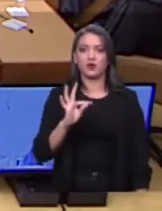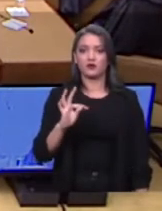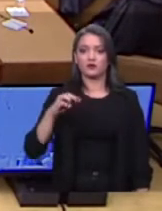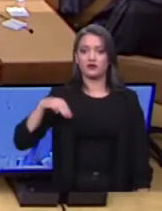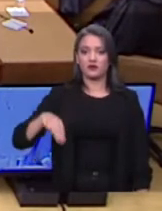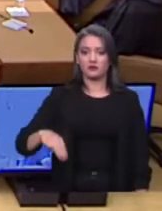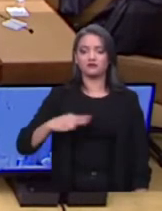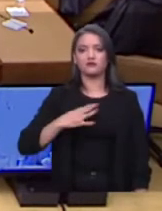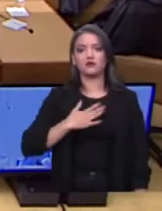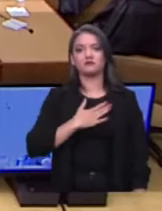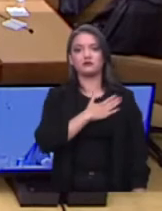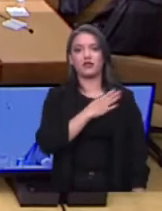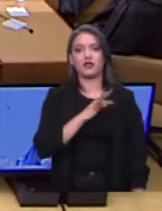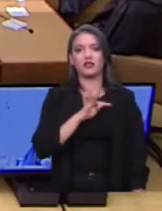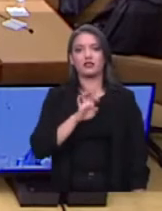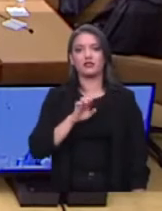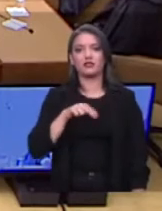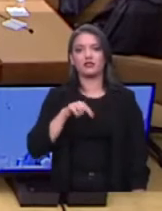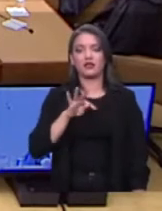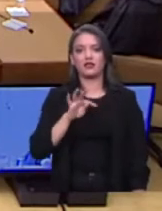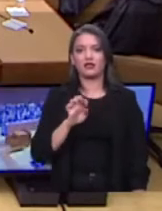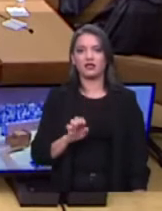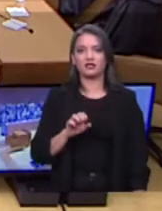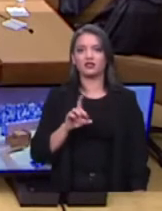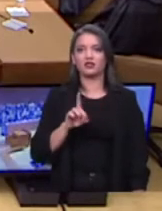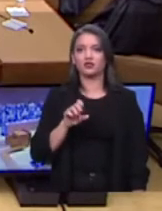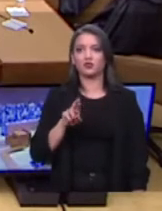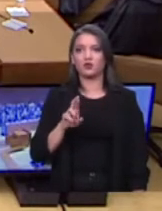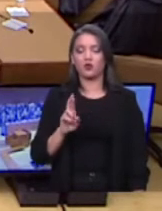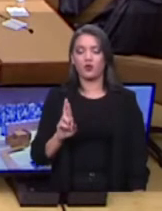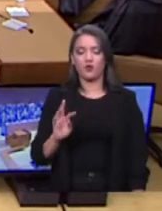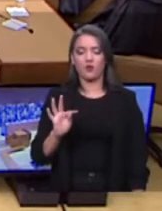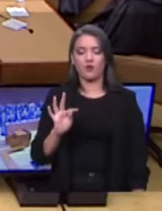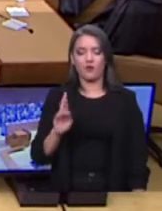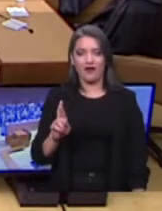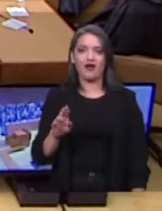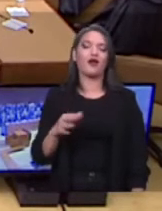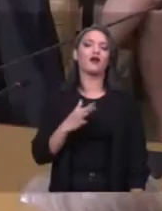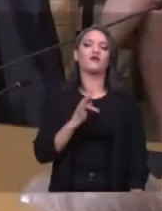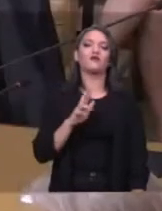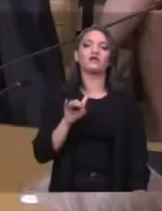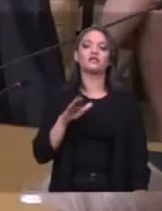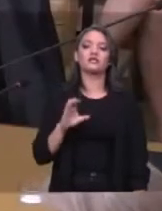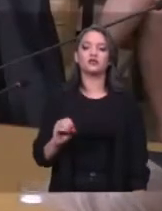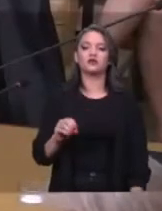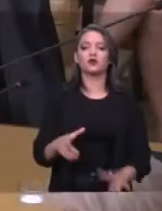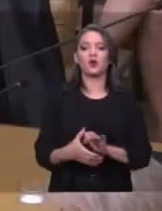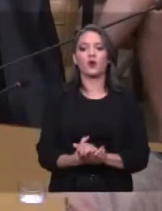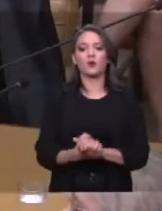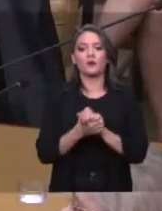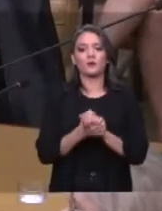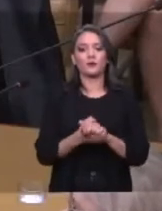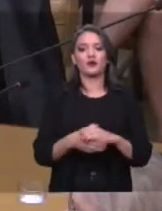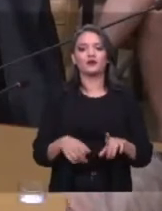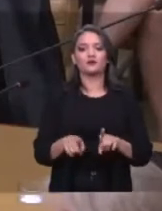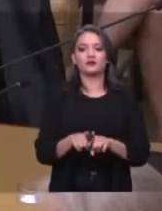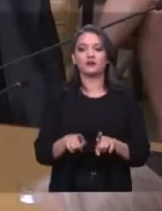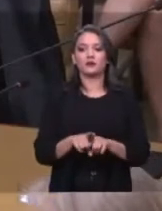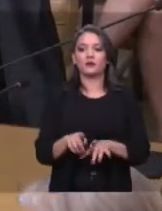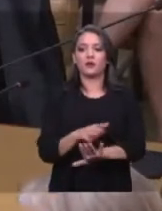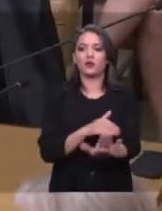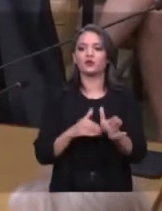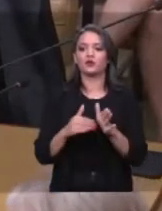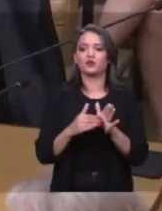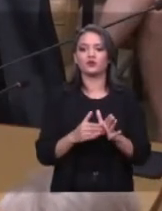Tenente Brigadeiro doar Francisco Camilo na pessoa de quem cumprimento os senhores ministros